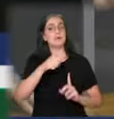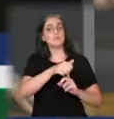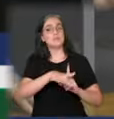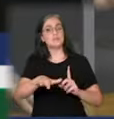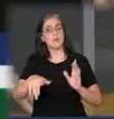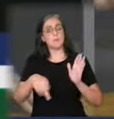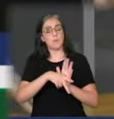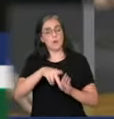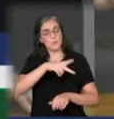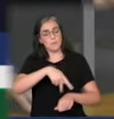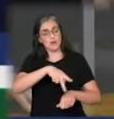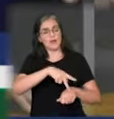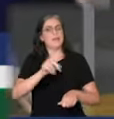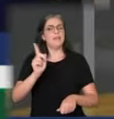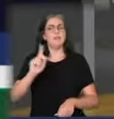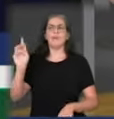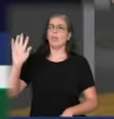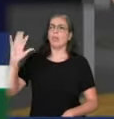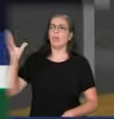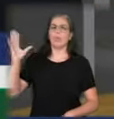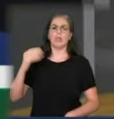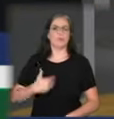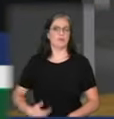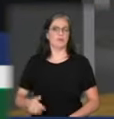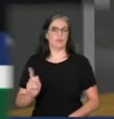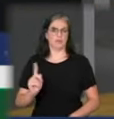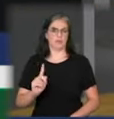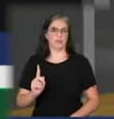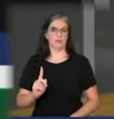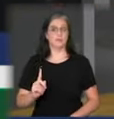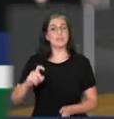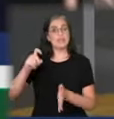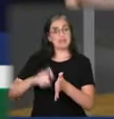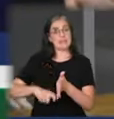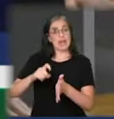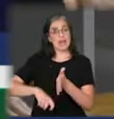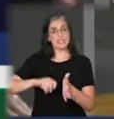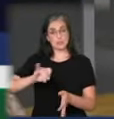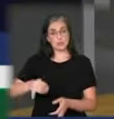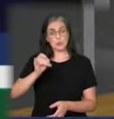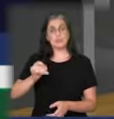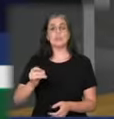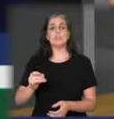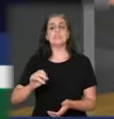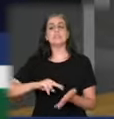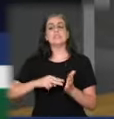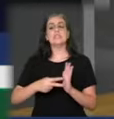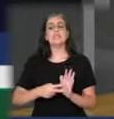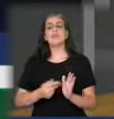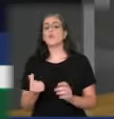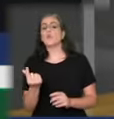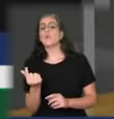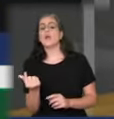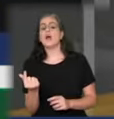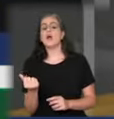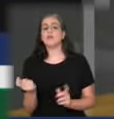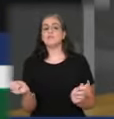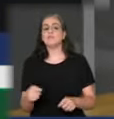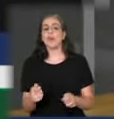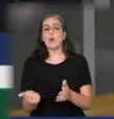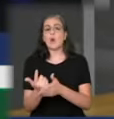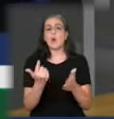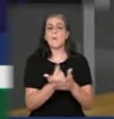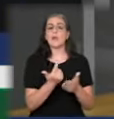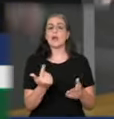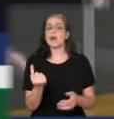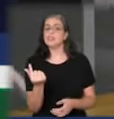governo. Taxa de juros, ela representa o preço do dinheiro. Por essa razão, não se pode fazer